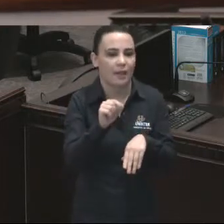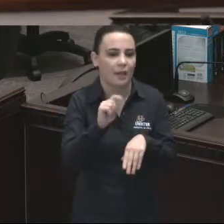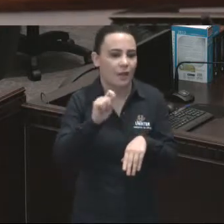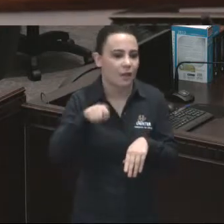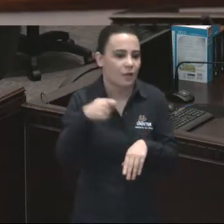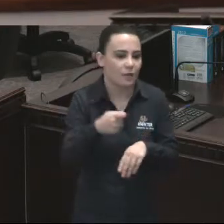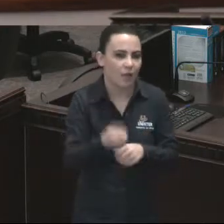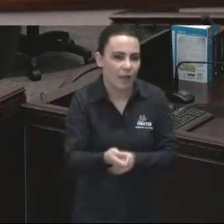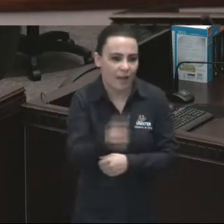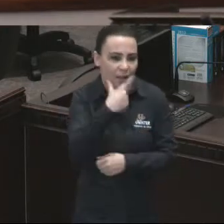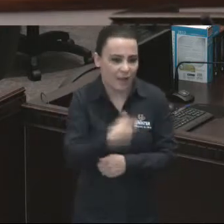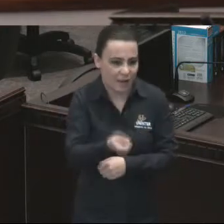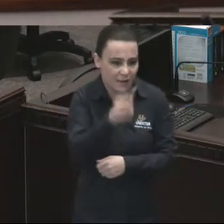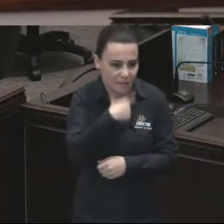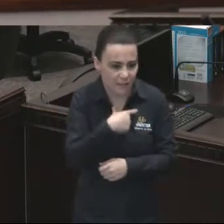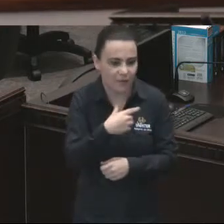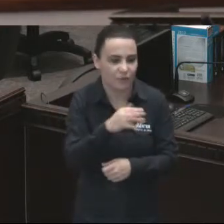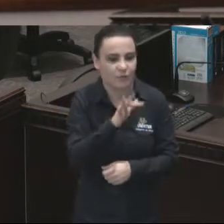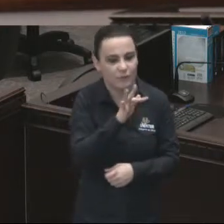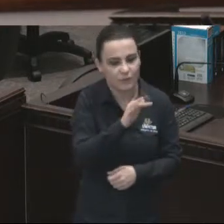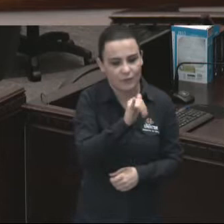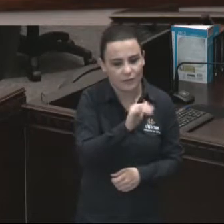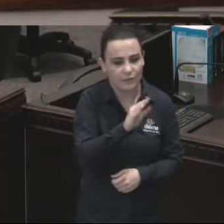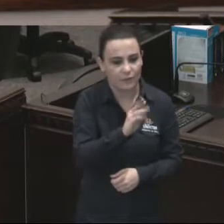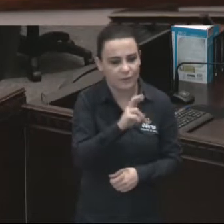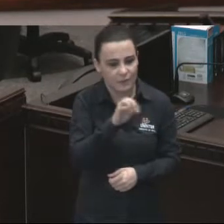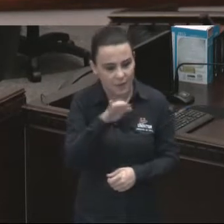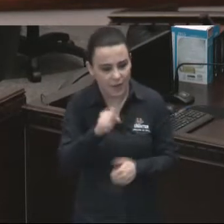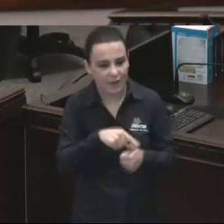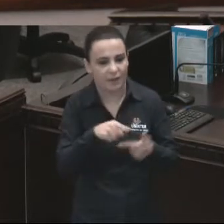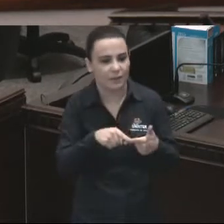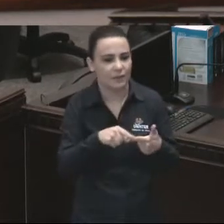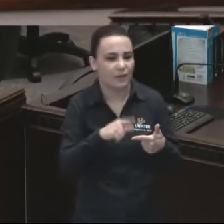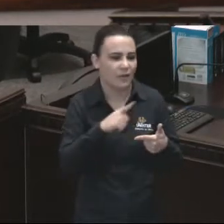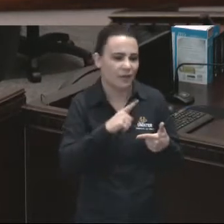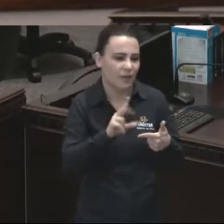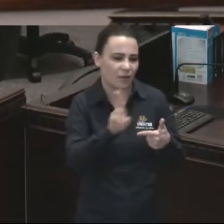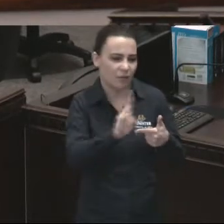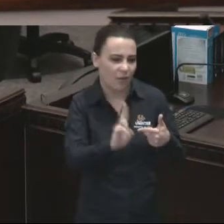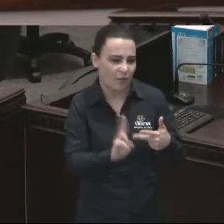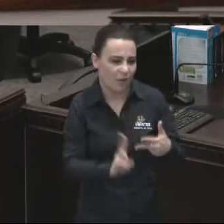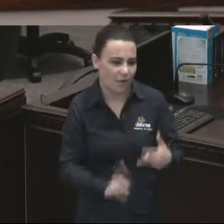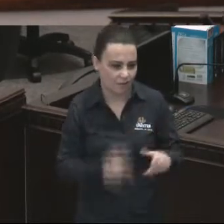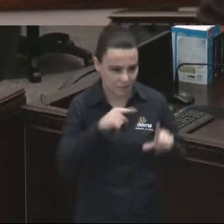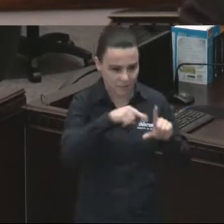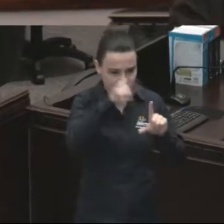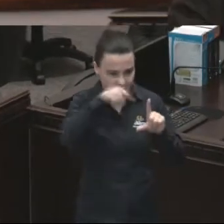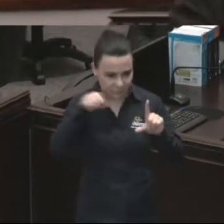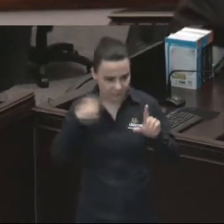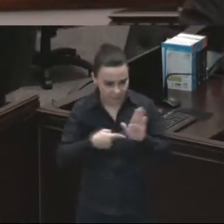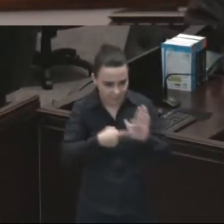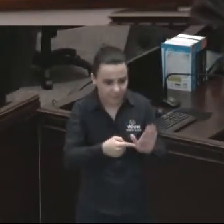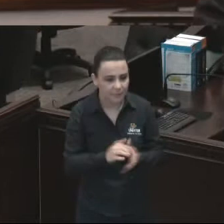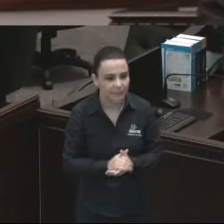Os antilipidêmicos são os fibratos, simvastatina, ortovastatina, essas drogas que são utilizadas